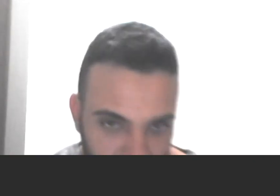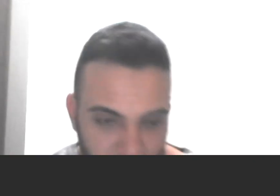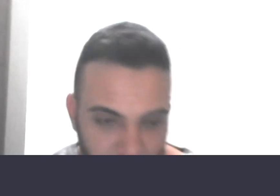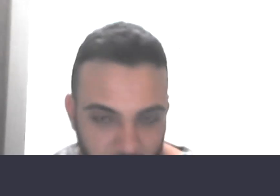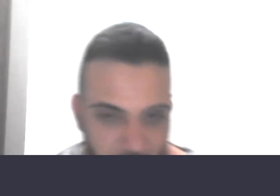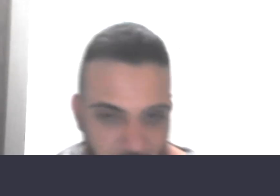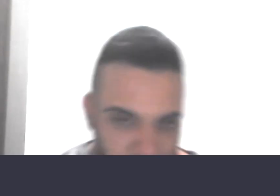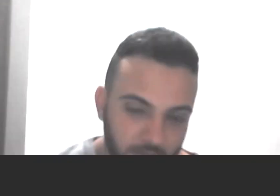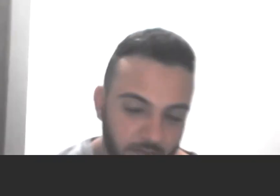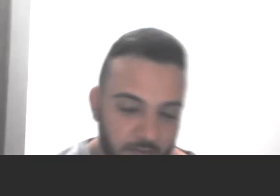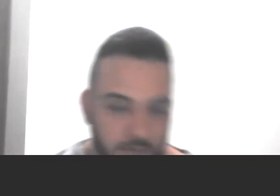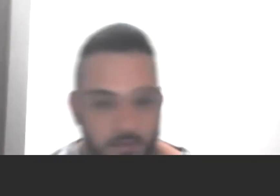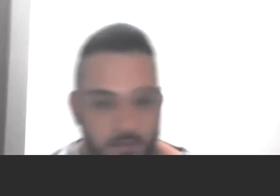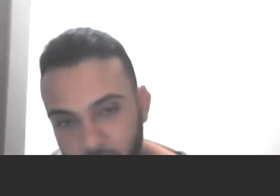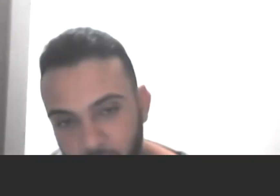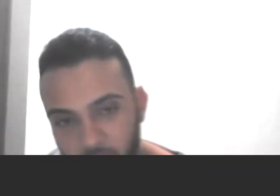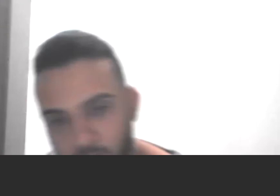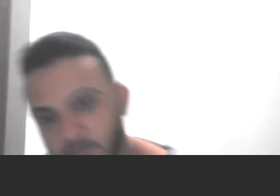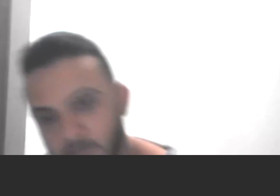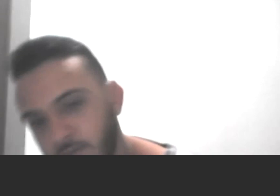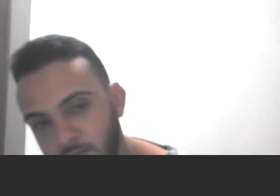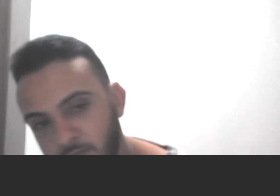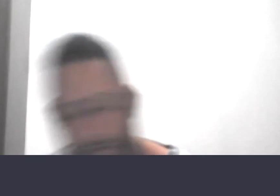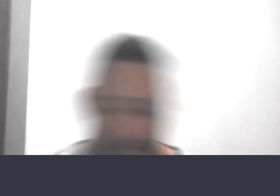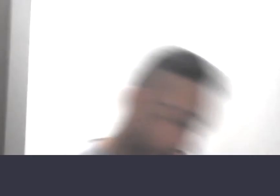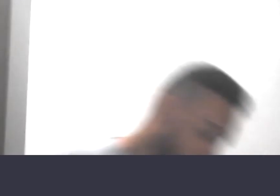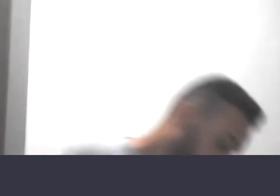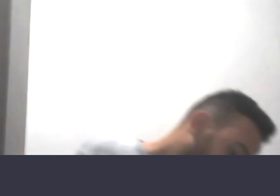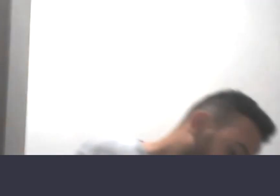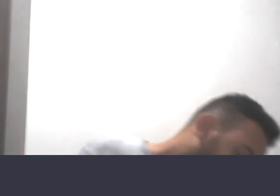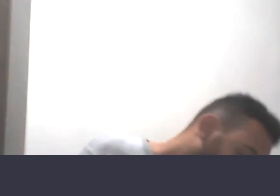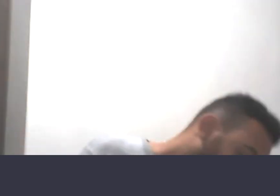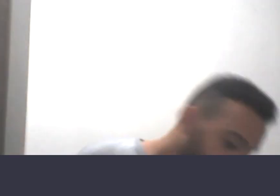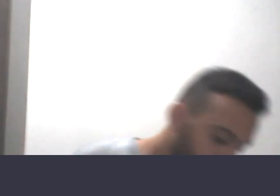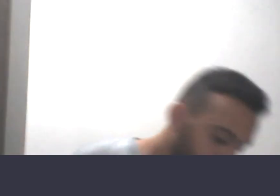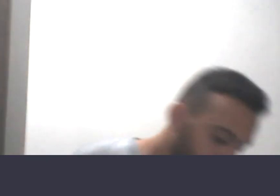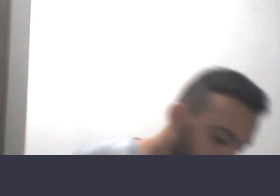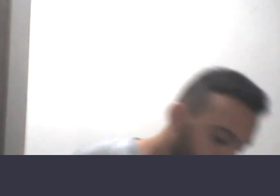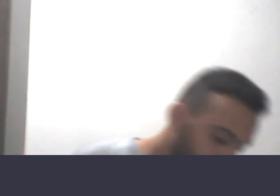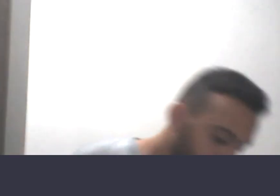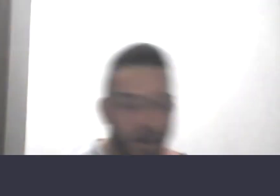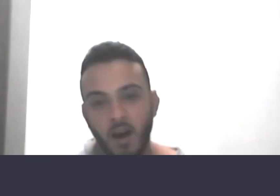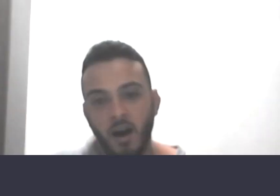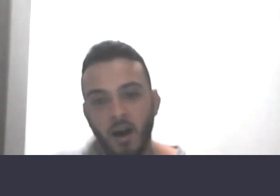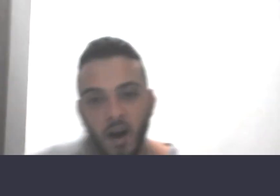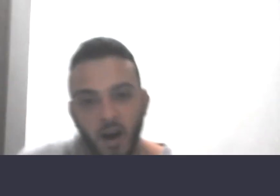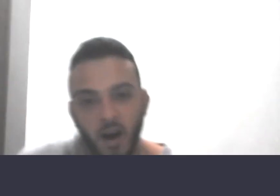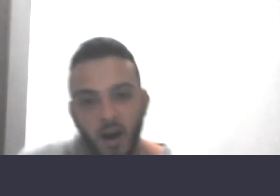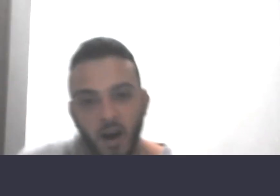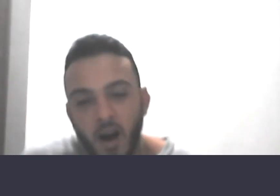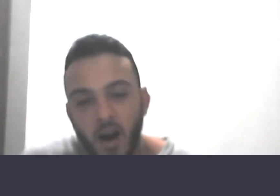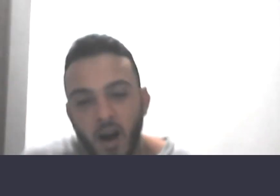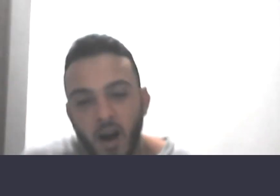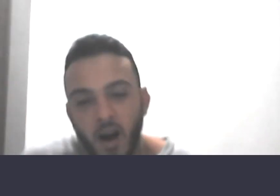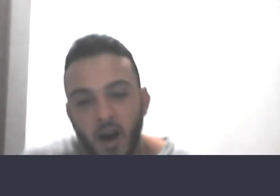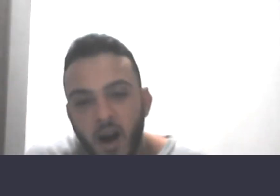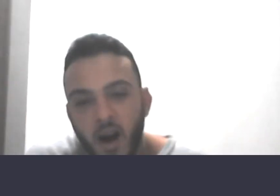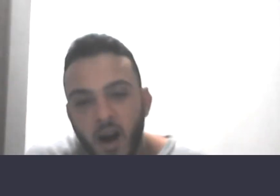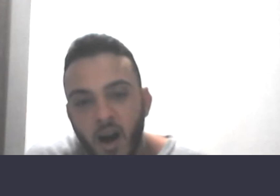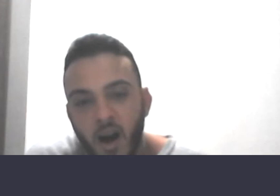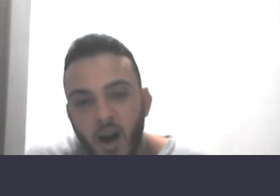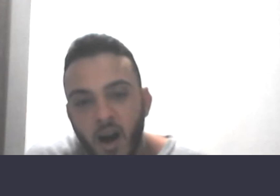coloquei. É complicado. Aí entra naquele assunto que tu tava até falando, da resistência dos produtores, né? Eles não querem